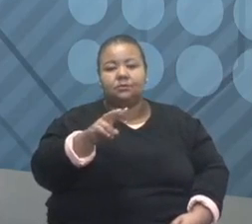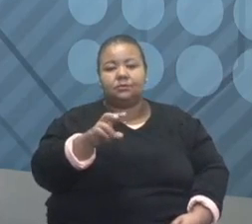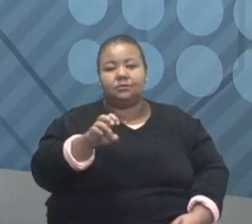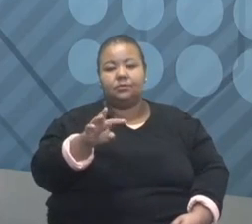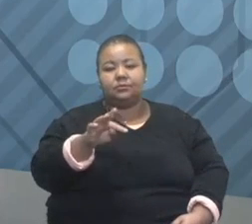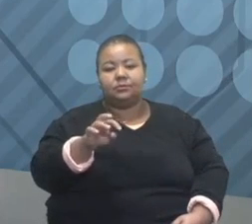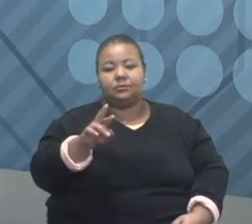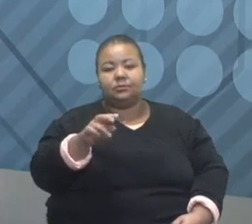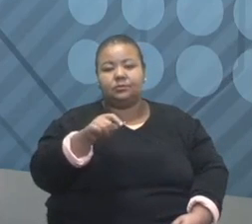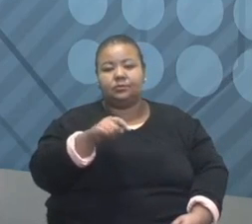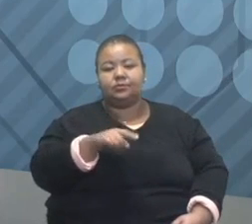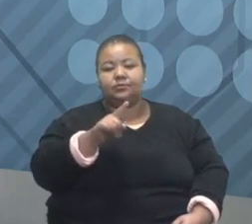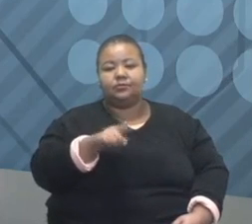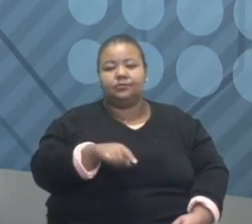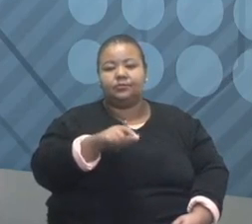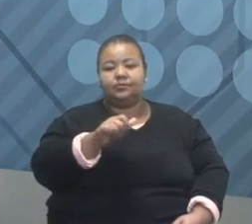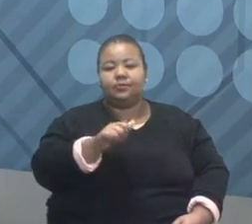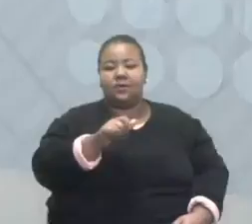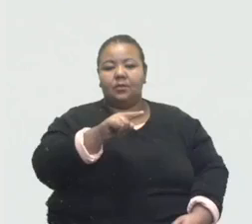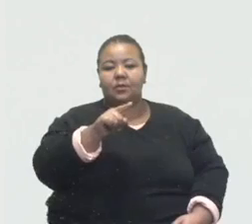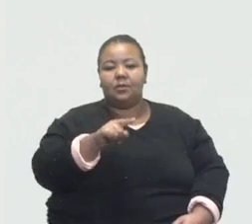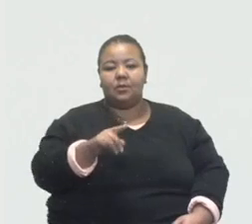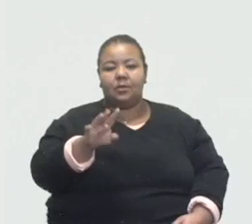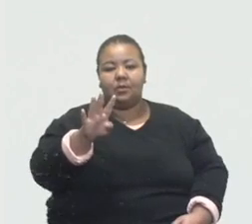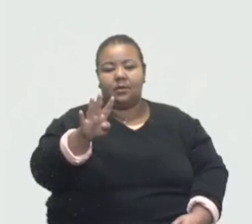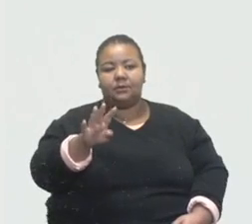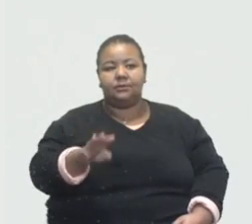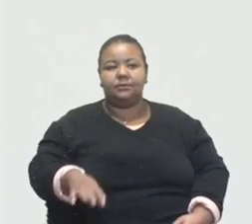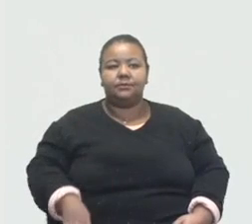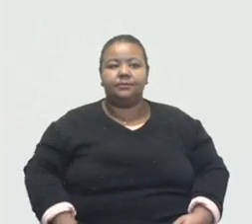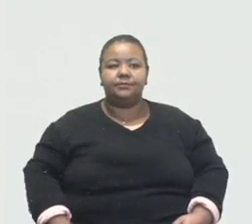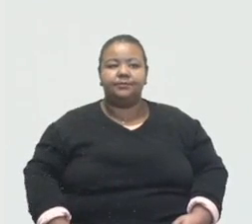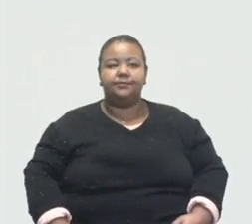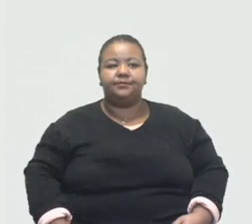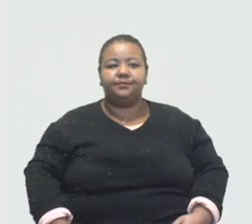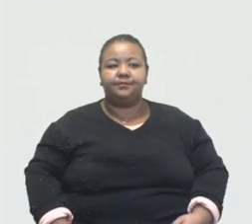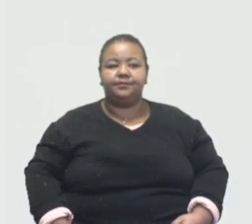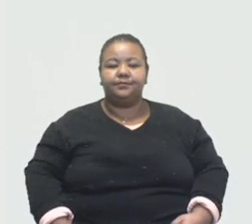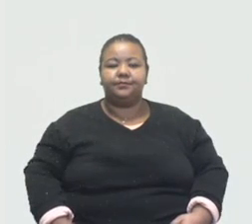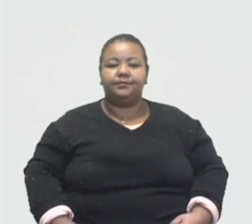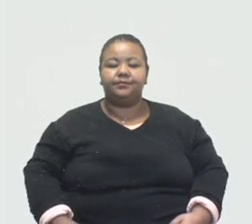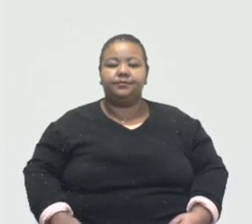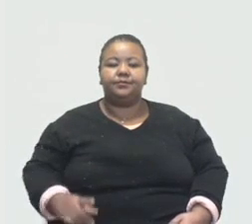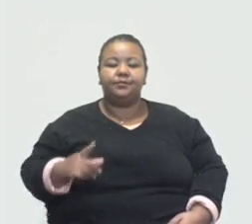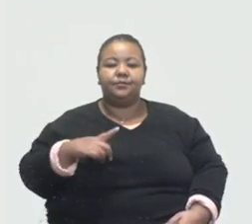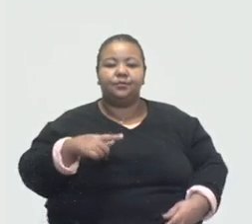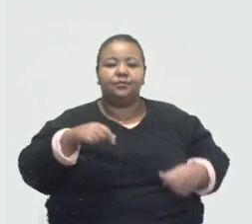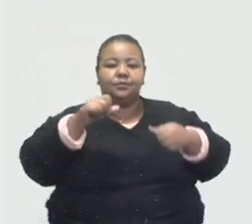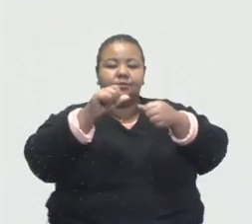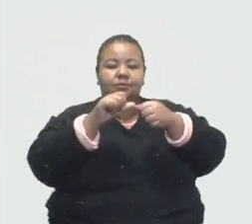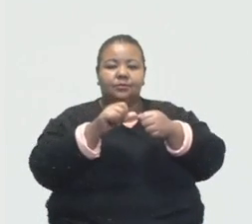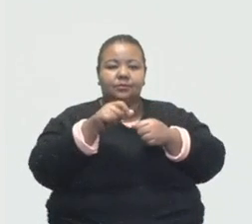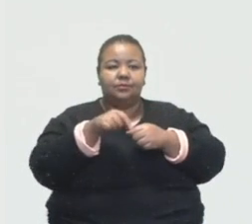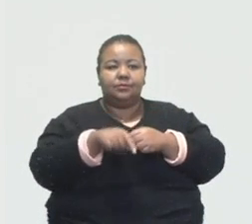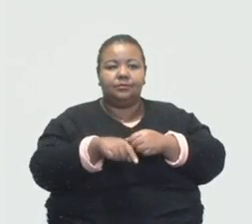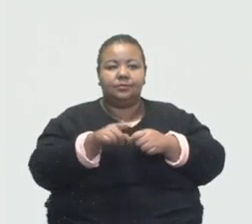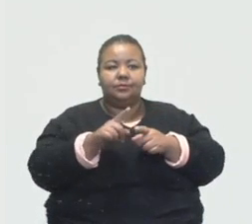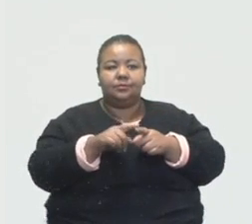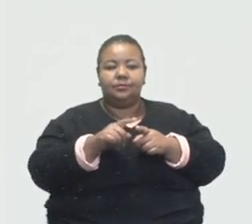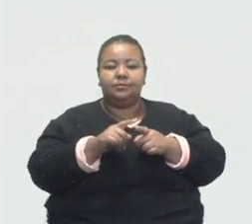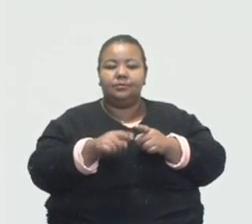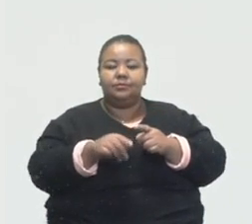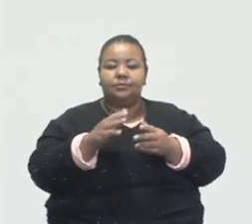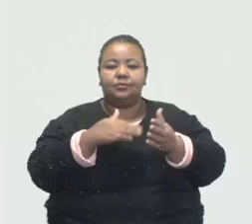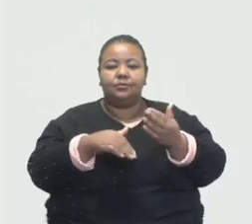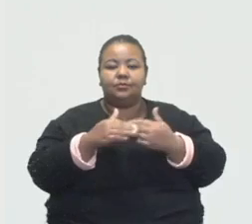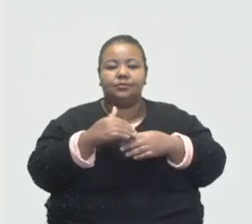agora ao lambda igual a 4. Então, acompanhando o quadro. Nós, realizando o procedimento lá, todos